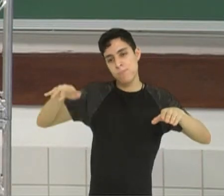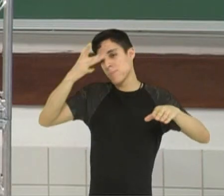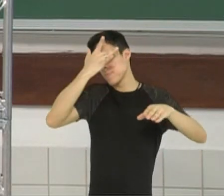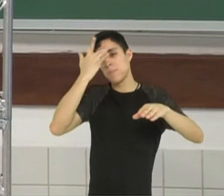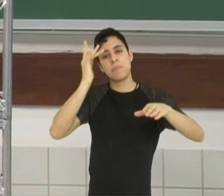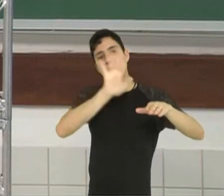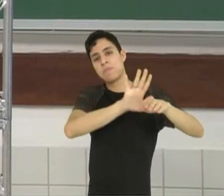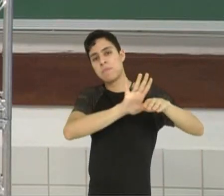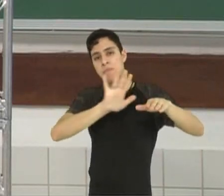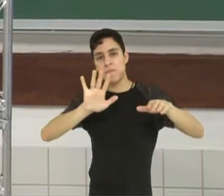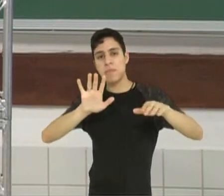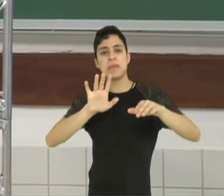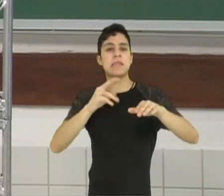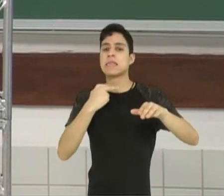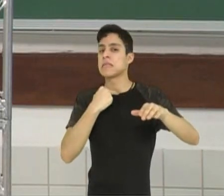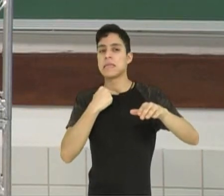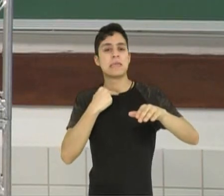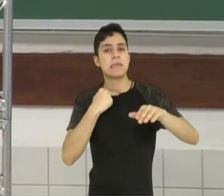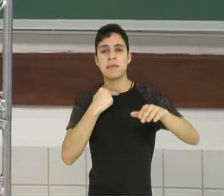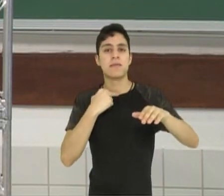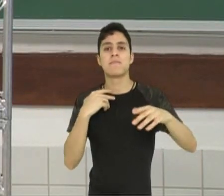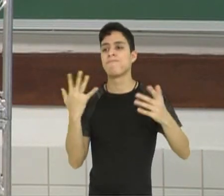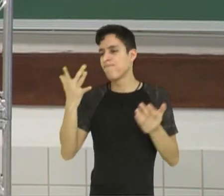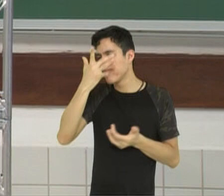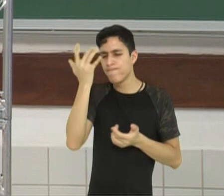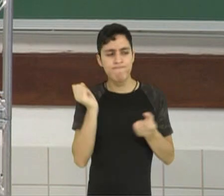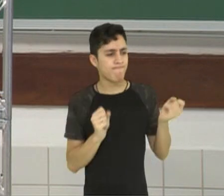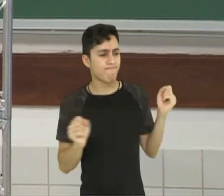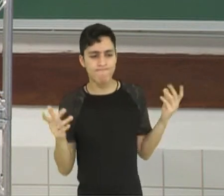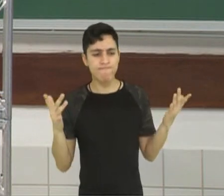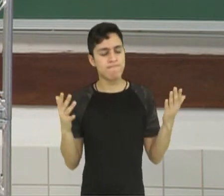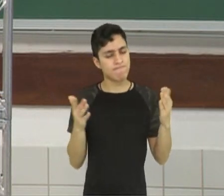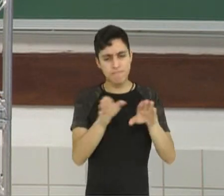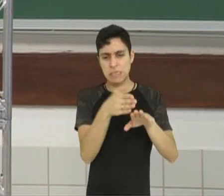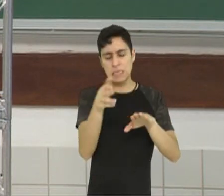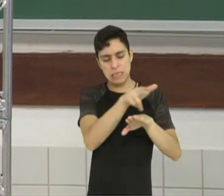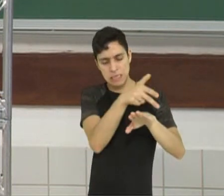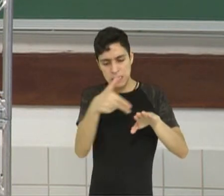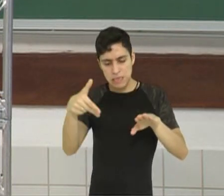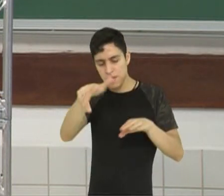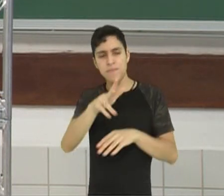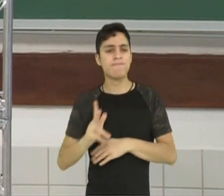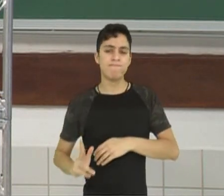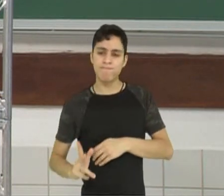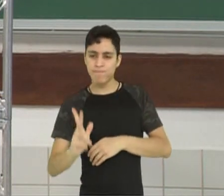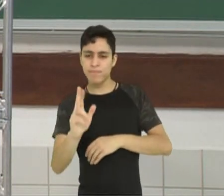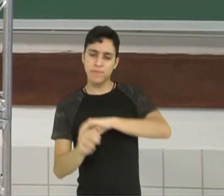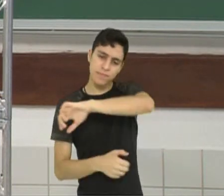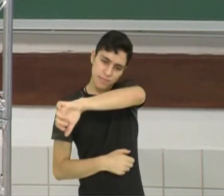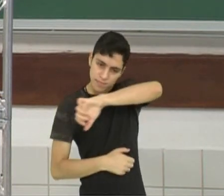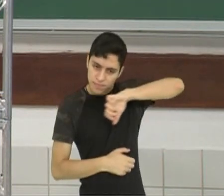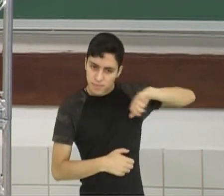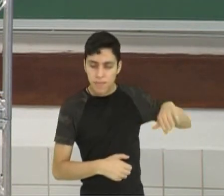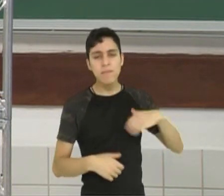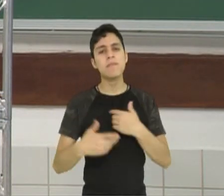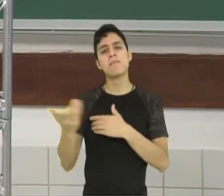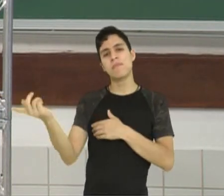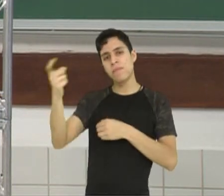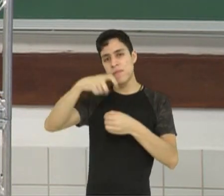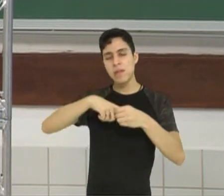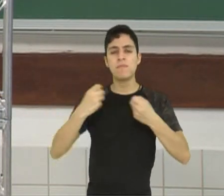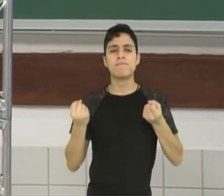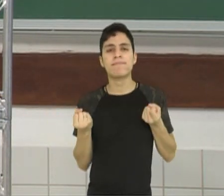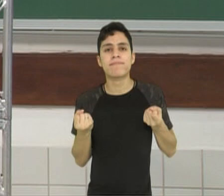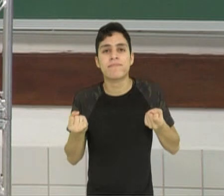ninguém ultrapassava. Até que alguém se incomodou com aquela faixa e resolveu ultrapassar, né? E acabou ali